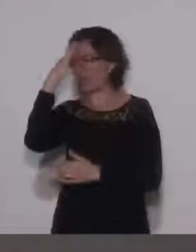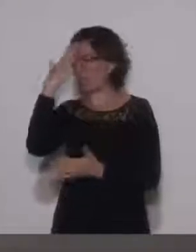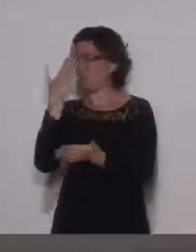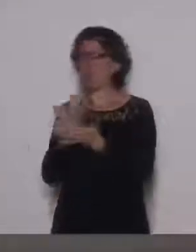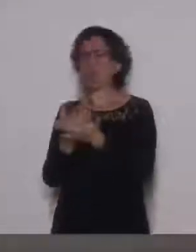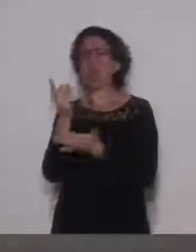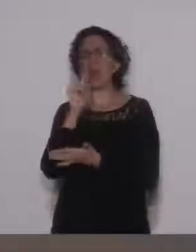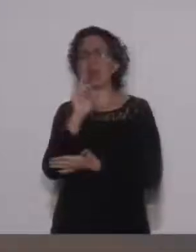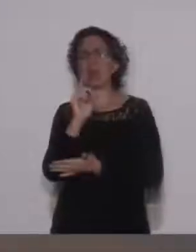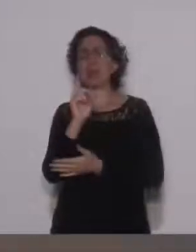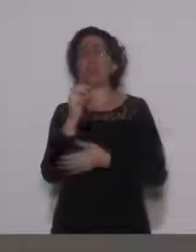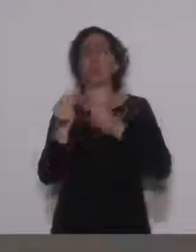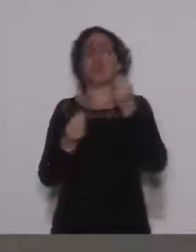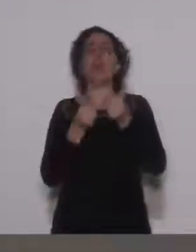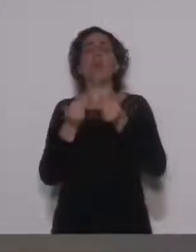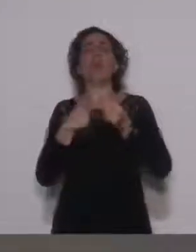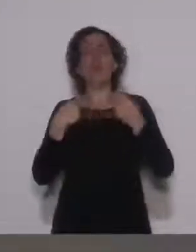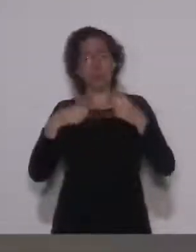esse panorama?